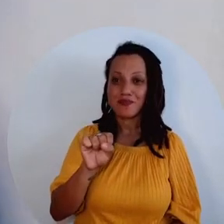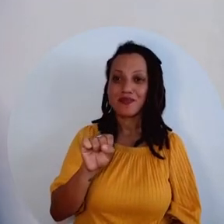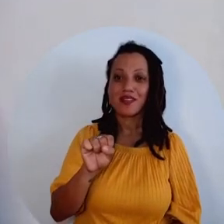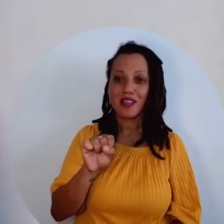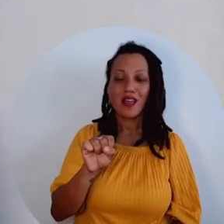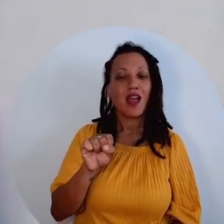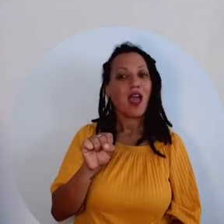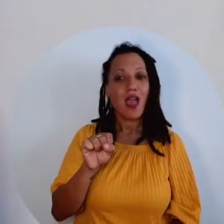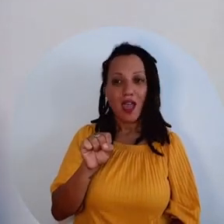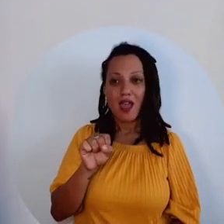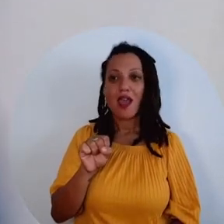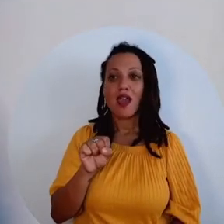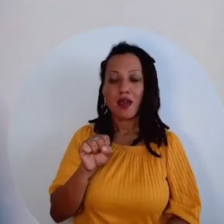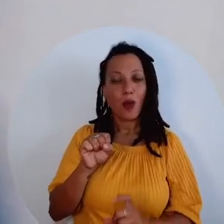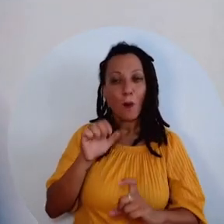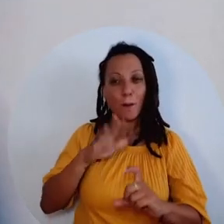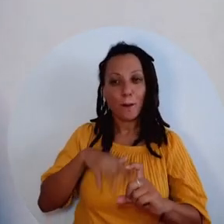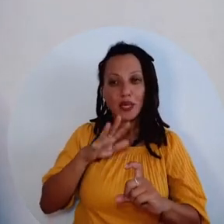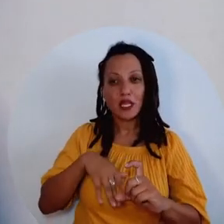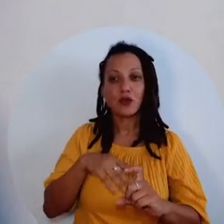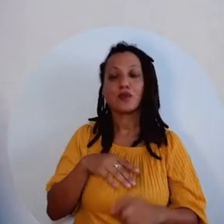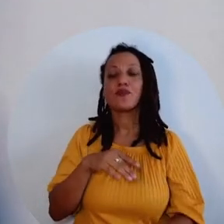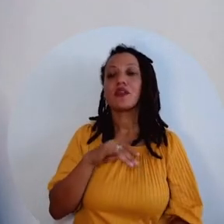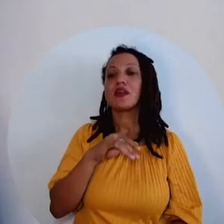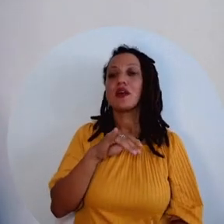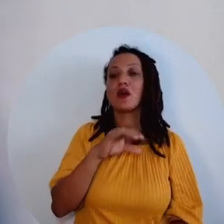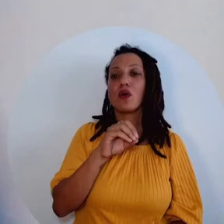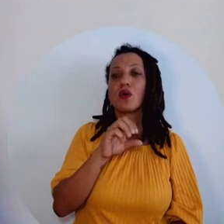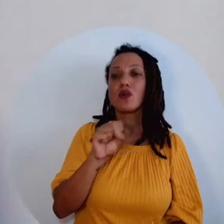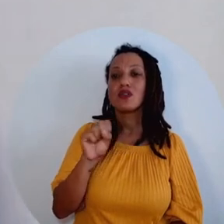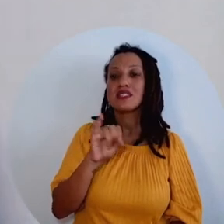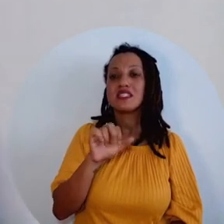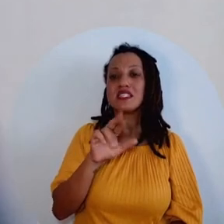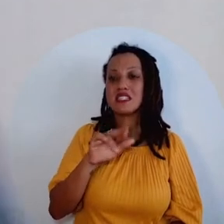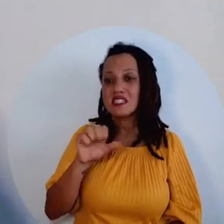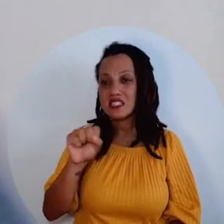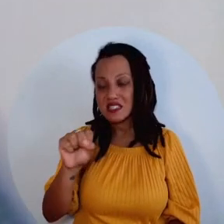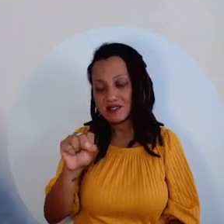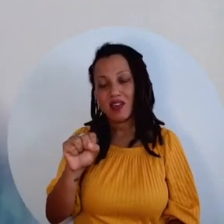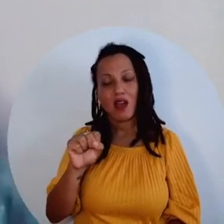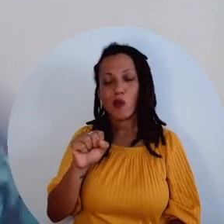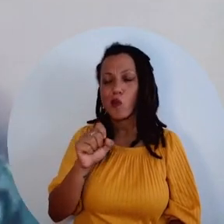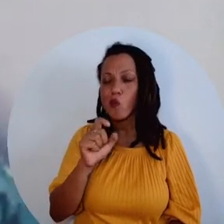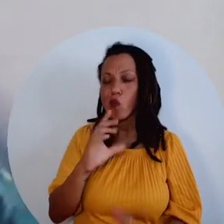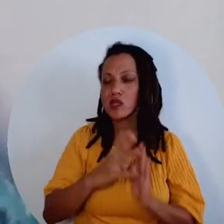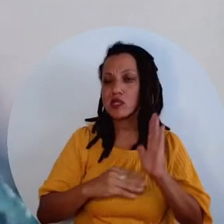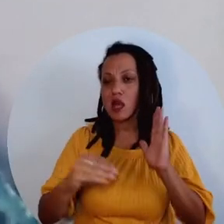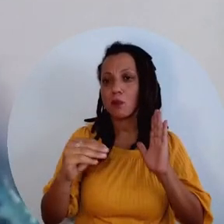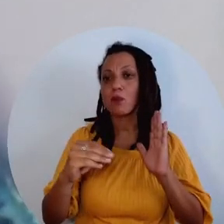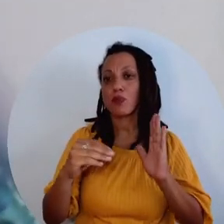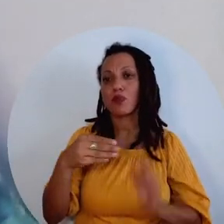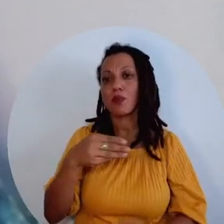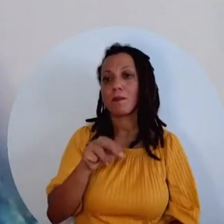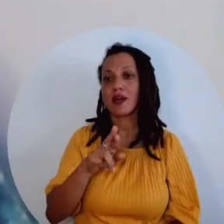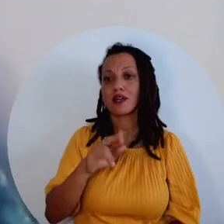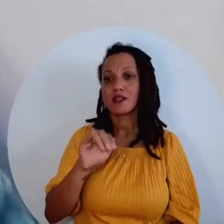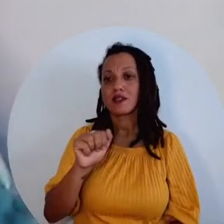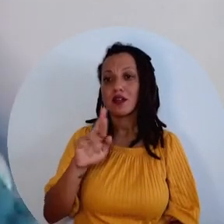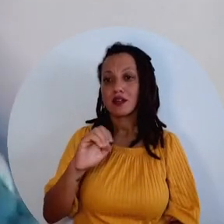é o mito fundador de Kemet, então Ísis e Osíris, como um exemplo matriarcal, o exemplo de